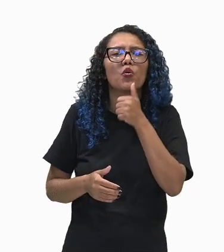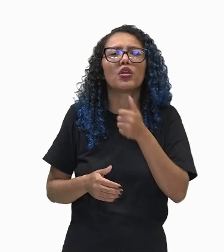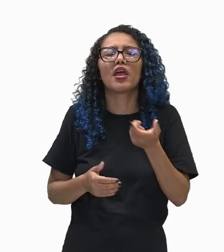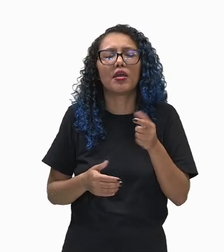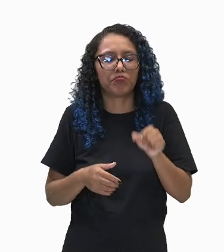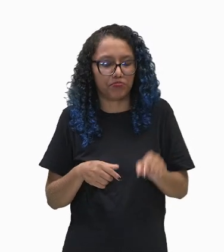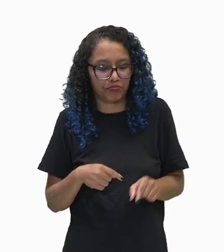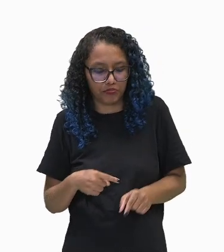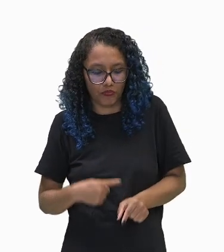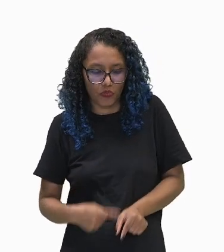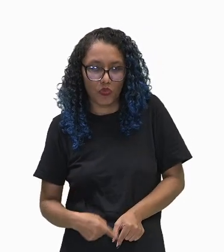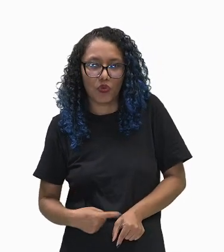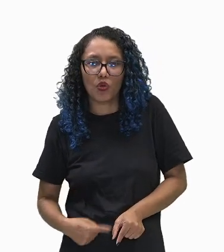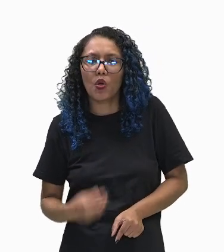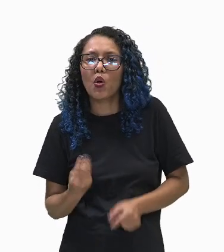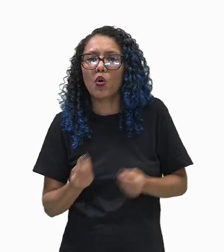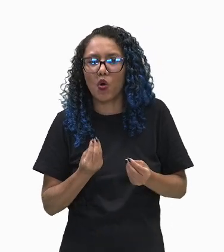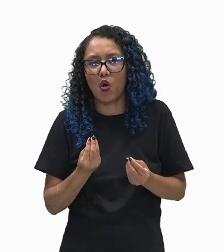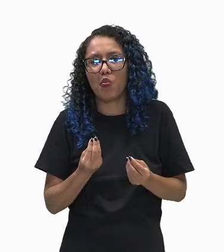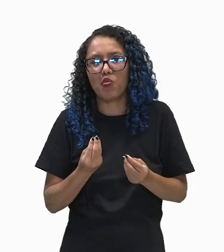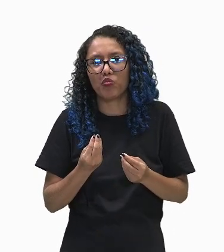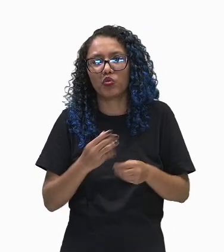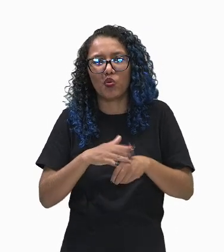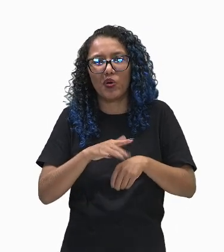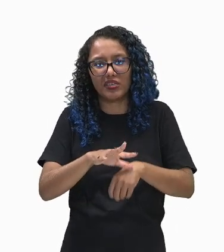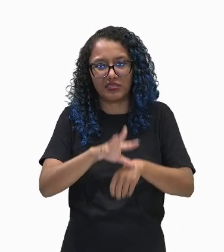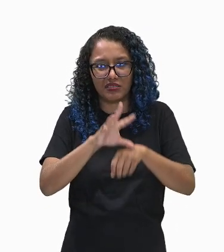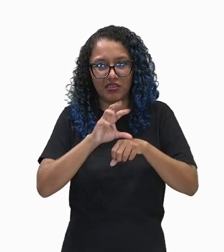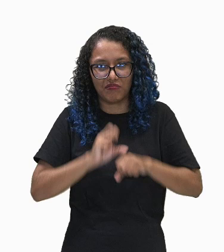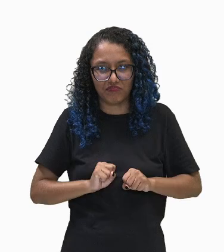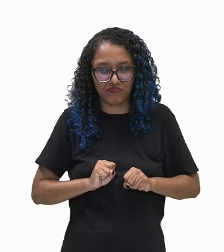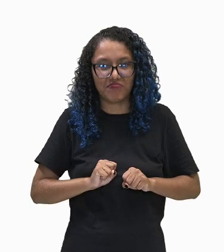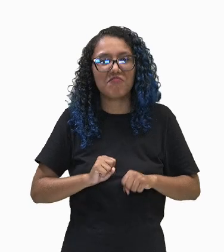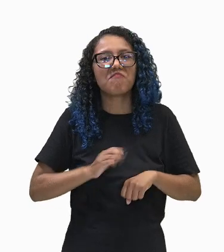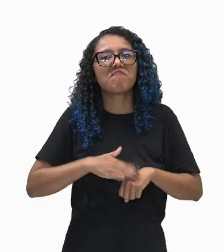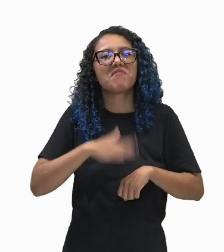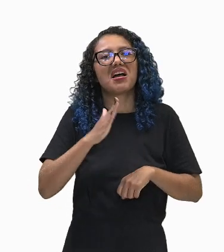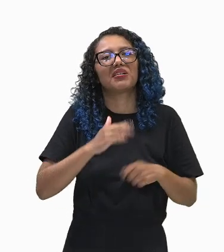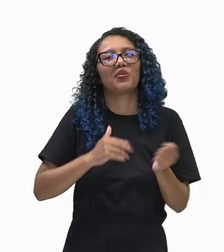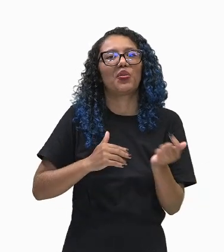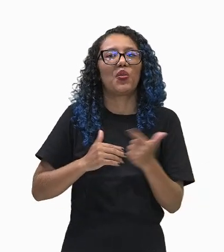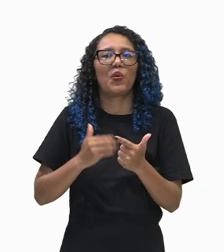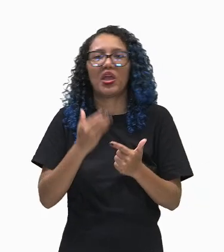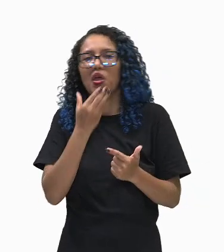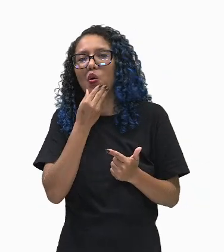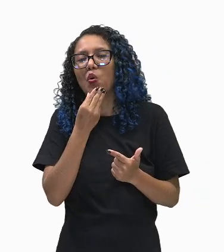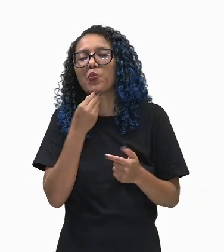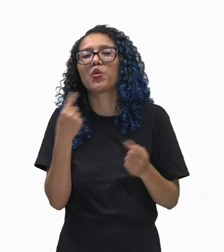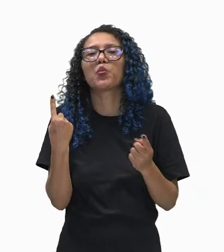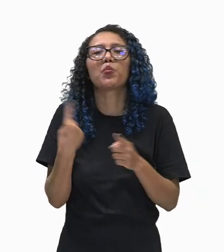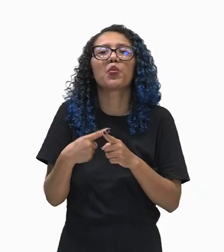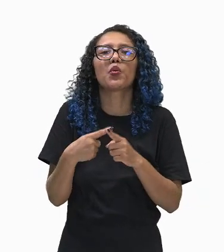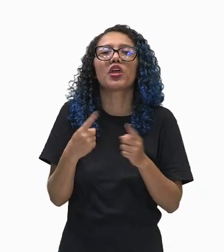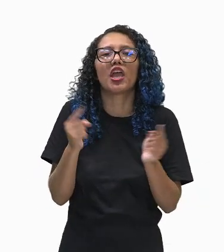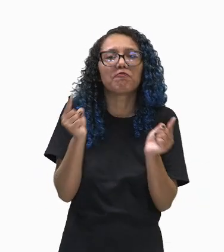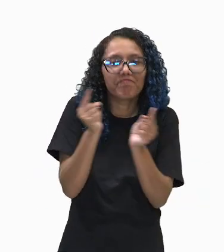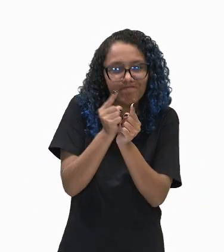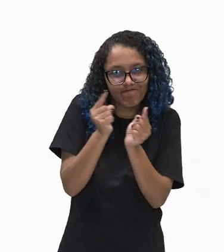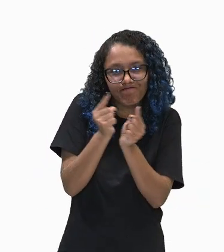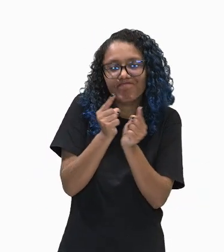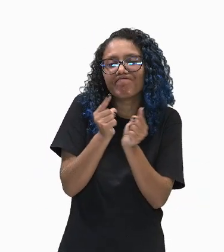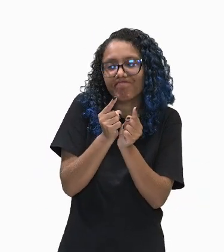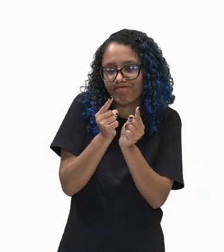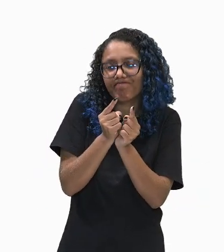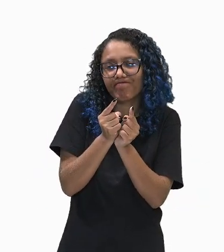mais propensa a infecções do que a masculina, devido à sua curta extensão